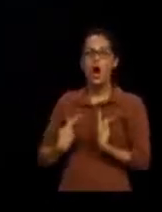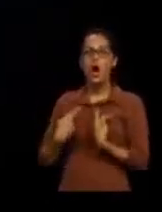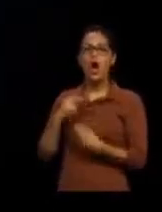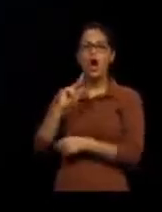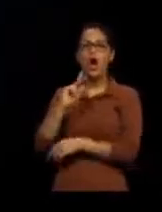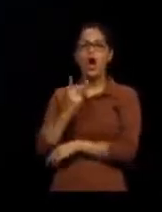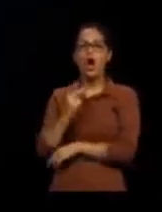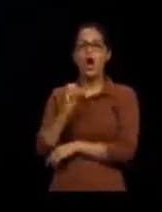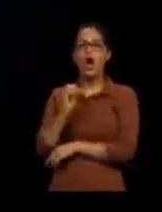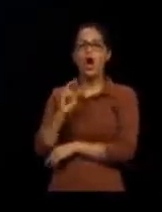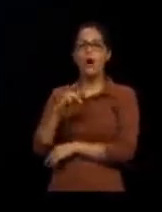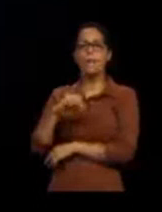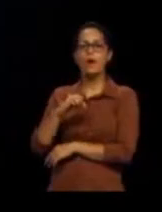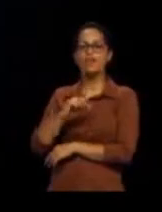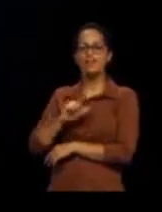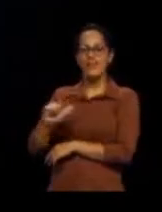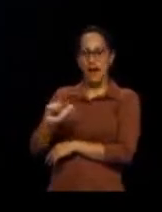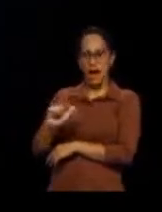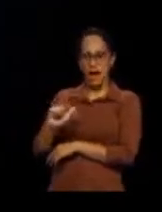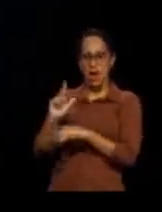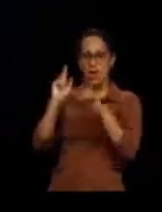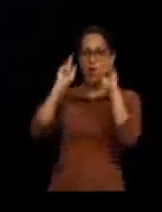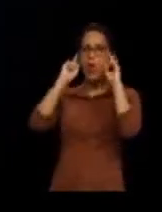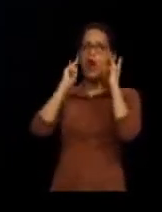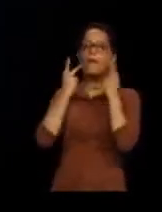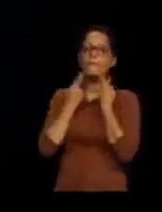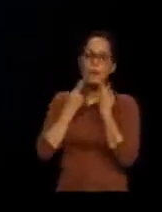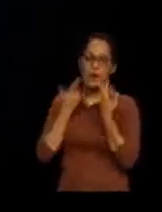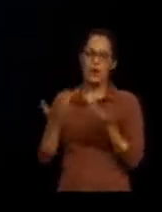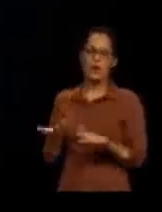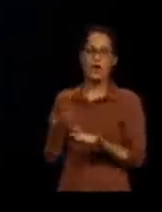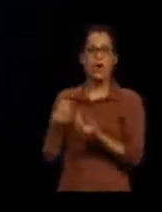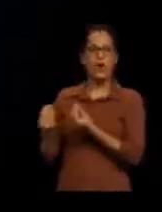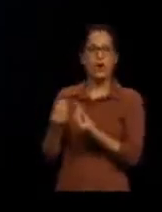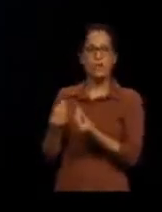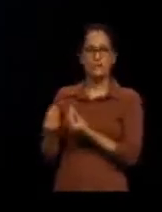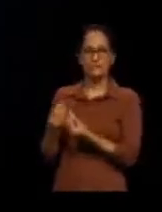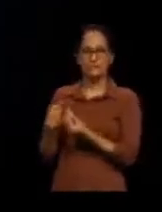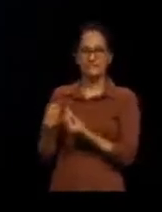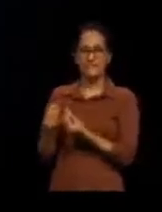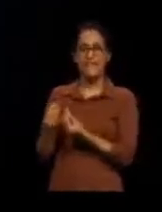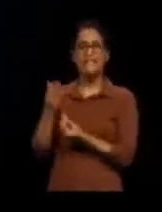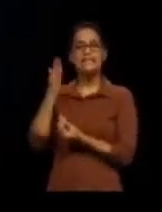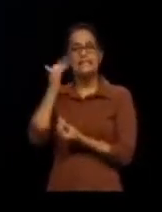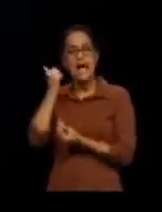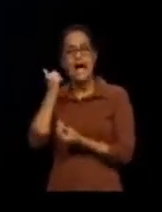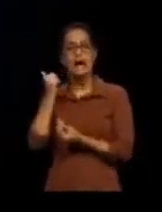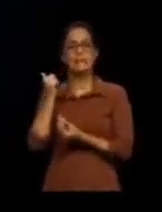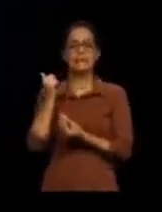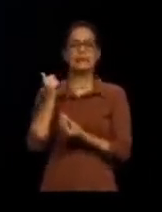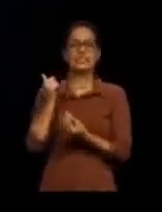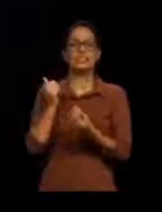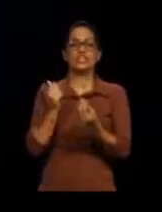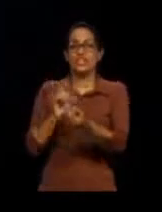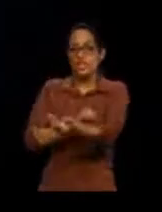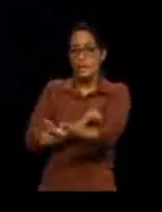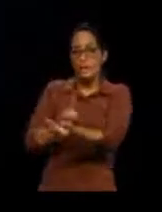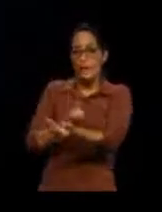que a diabetes ela vai estar relacionada diretamente com a quantidade de glicose no nosso